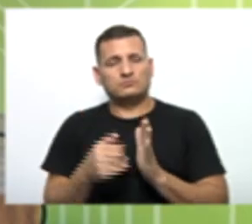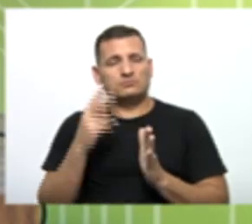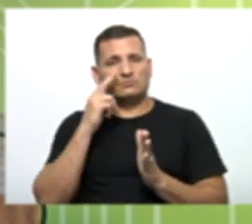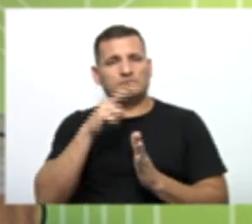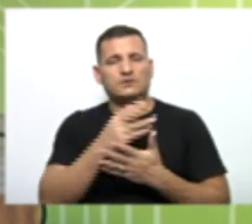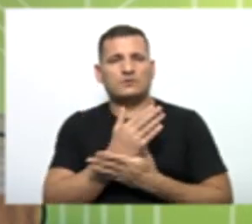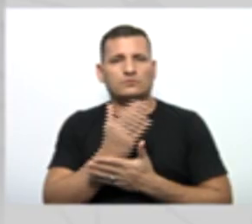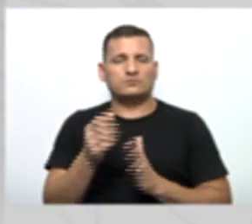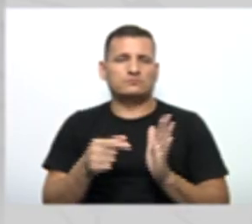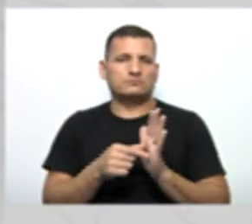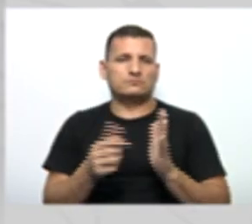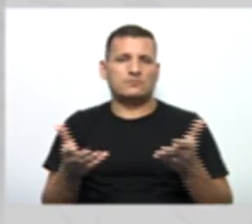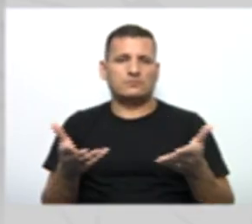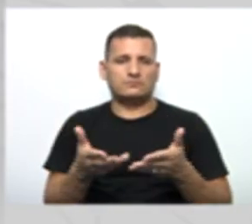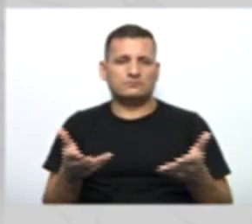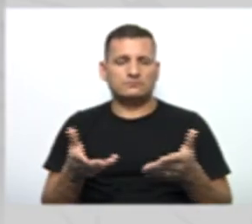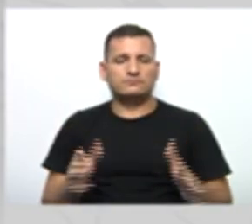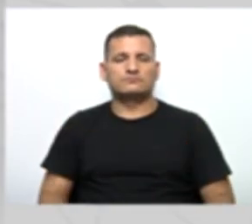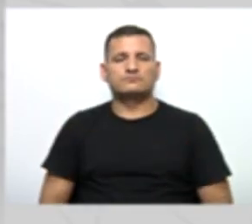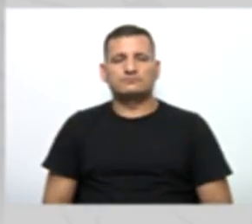ferramentas agora.